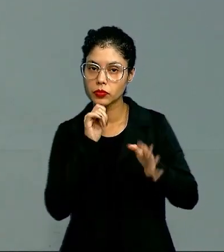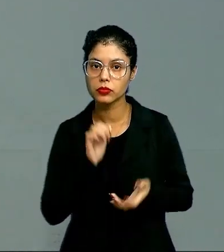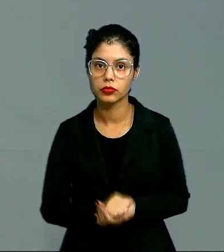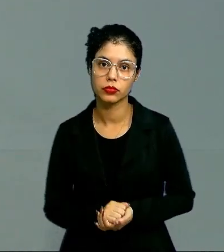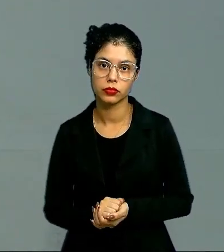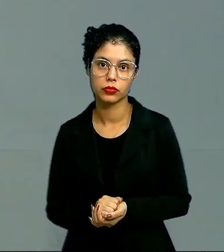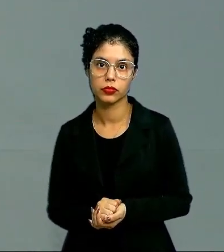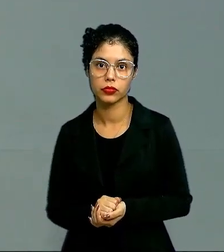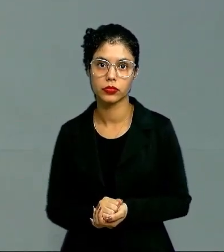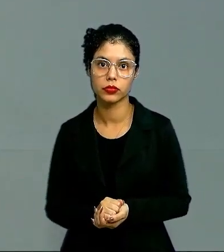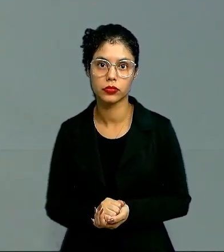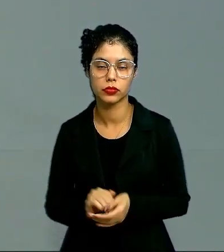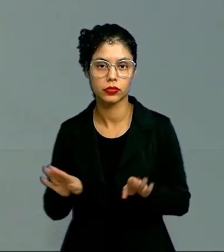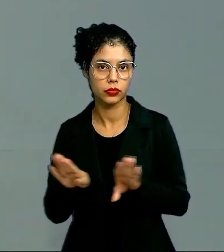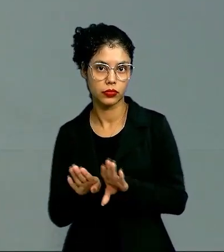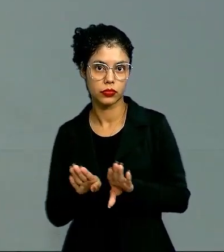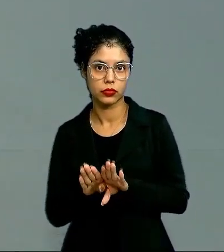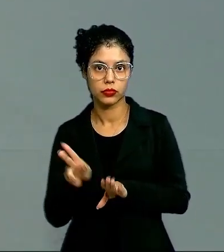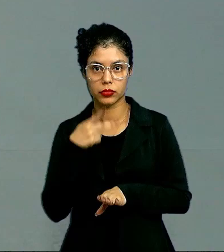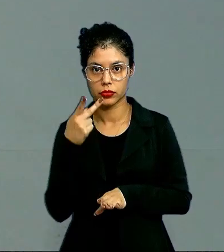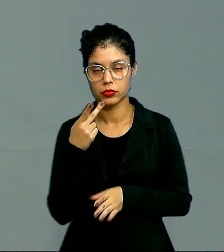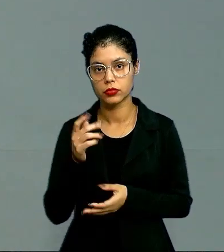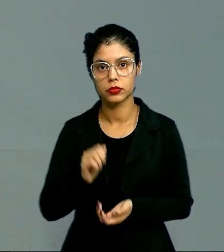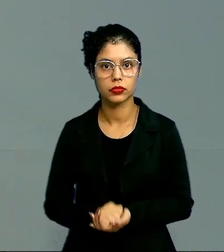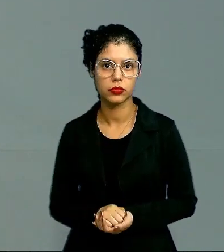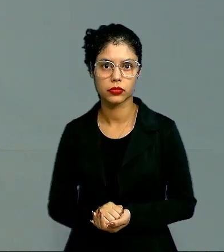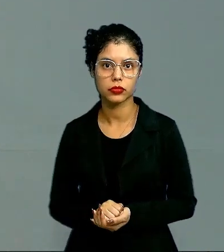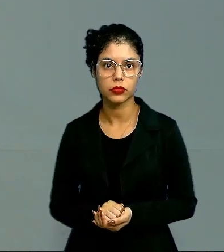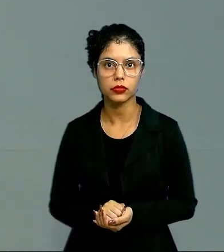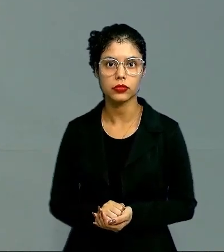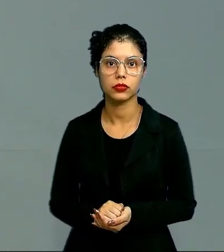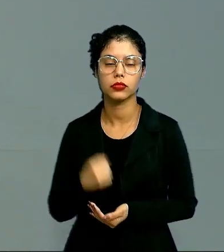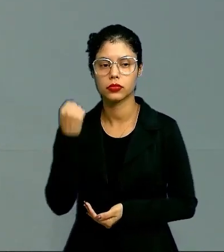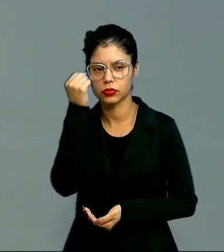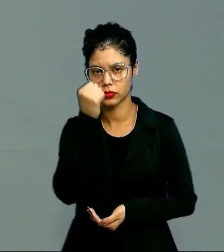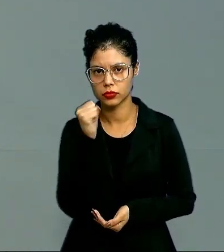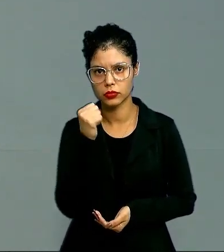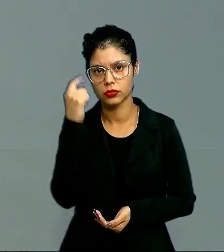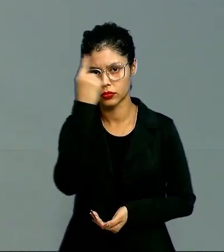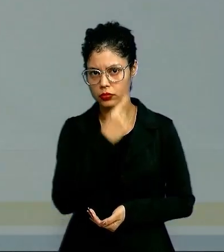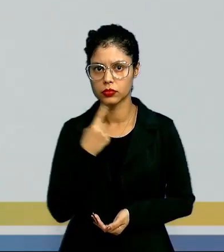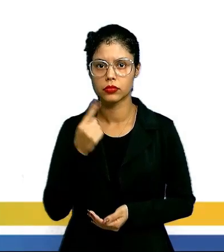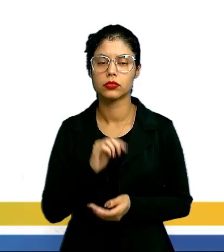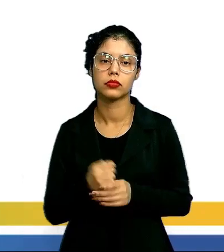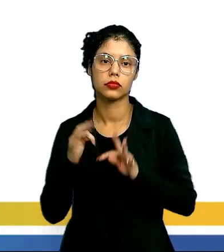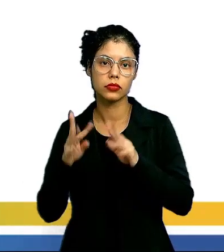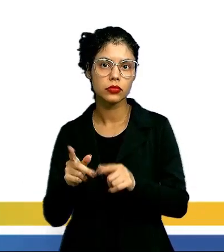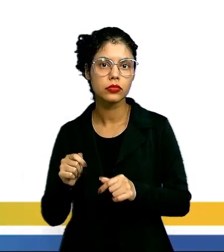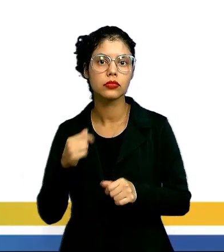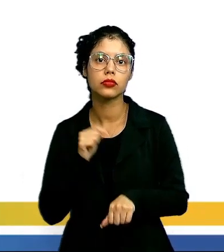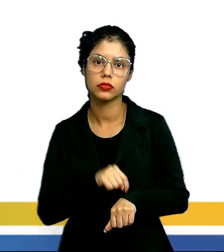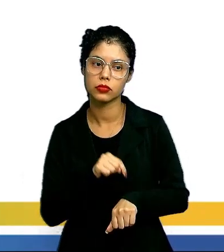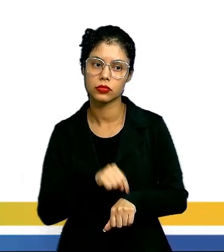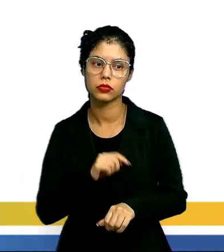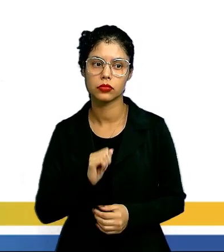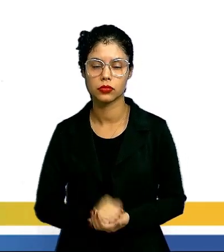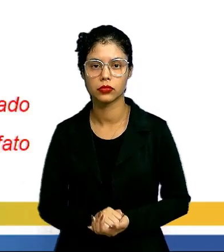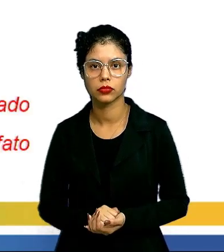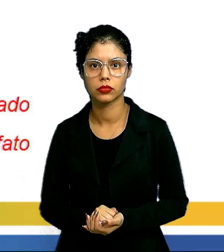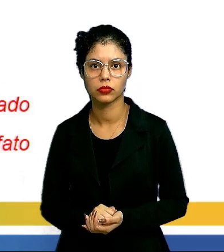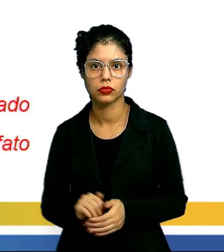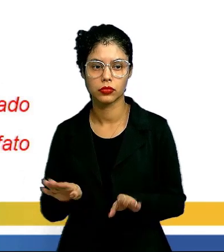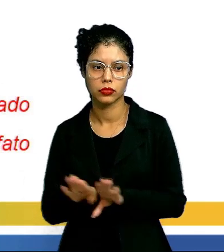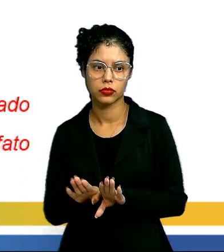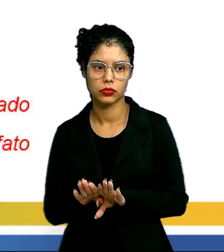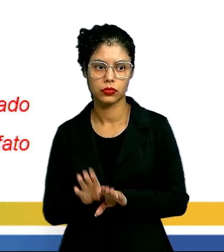quem vai indicar. Se o médico disser que é tomado de 8 em 8 horas, você também irá respeitar o horário. Por isso que nós temos